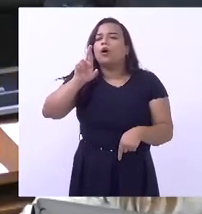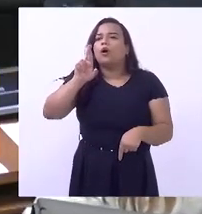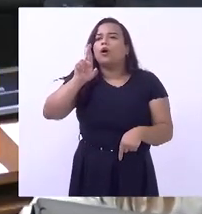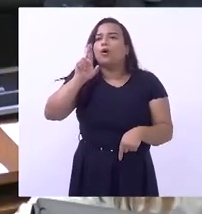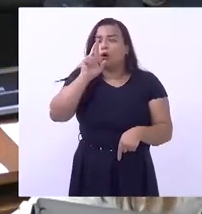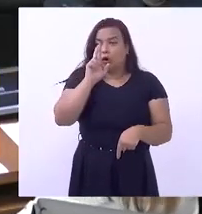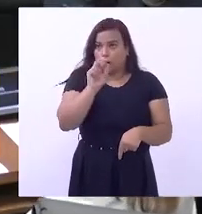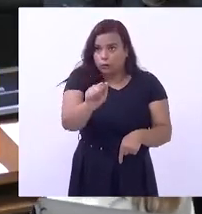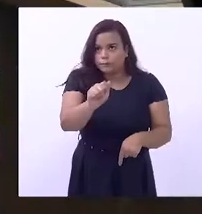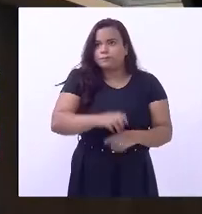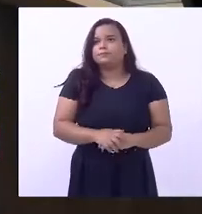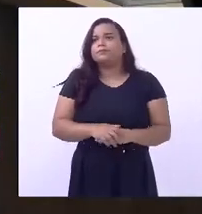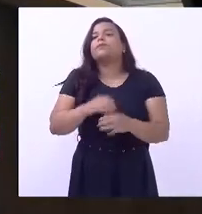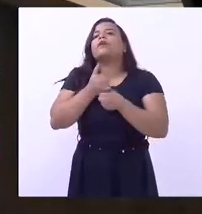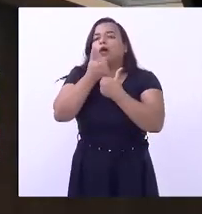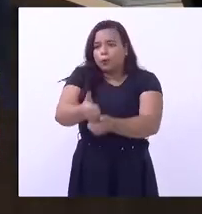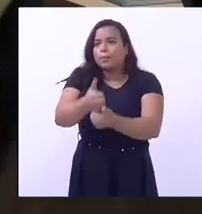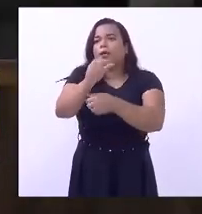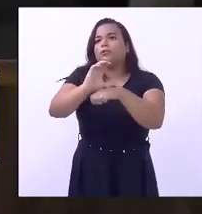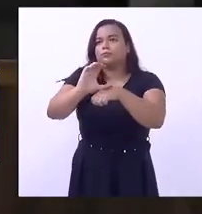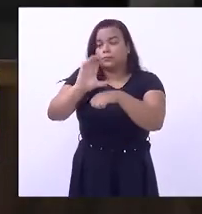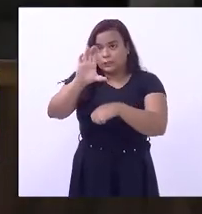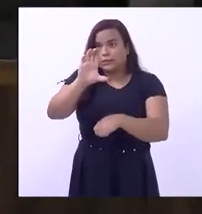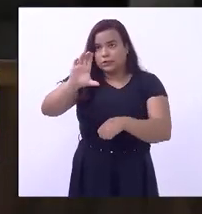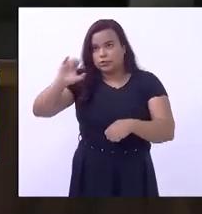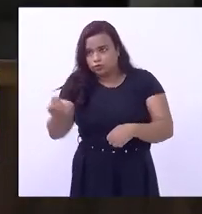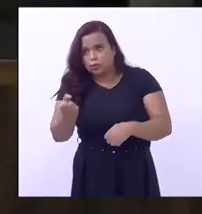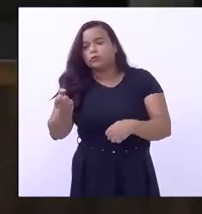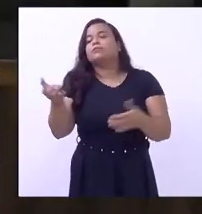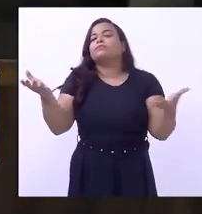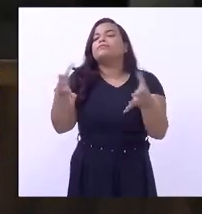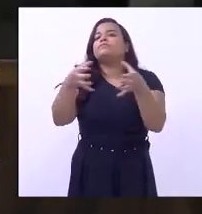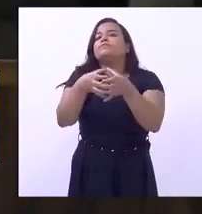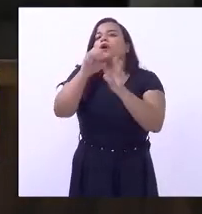Acompanha a CCJ, senhor presidente. Pela Comissão de Orçamento, deputado Márcio Canella.